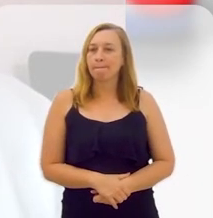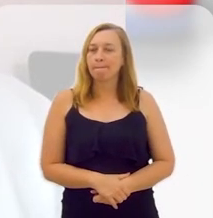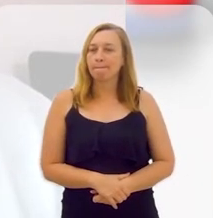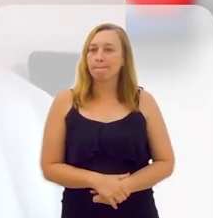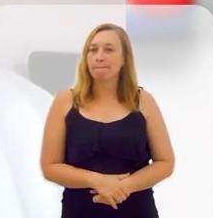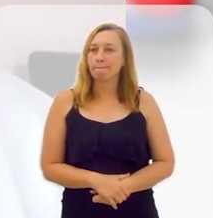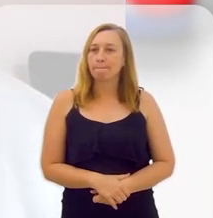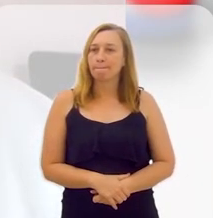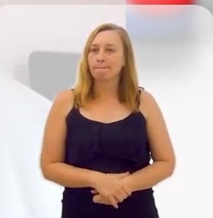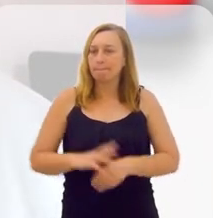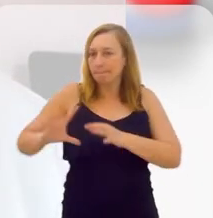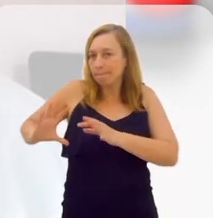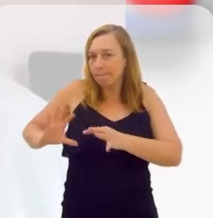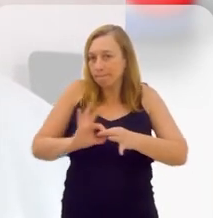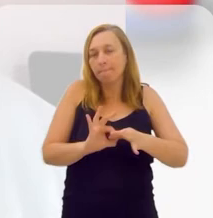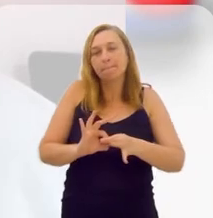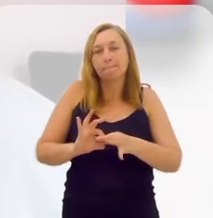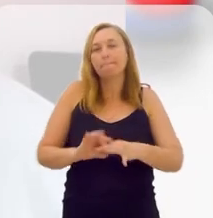ela